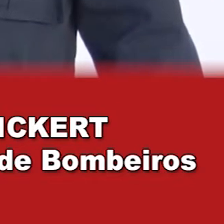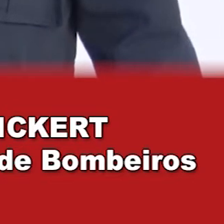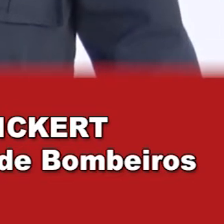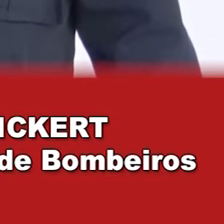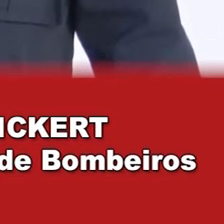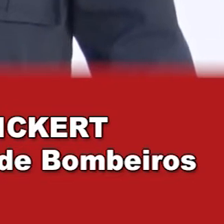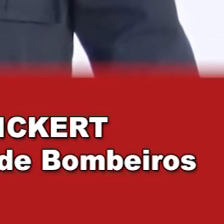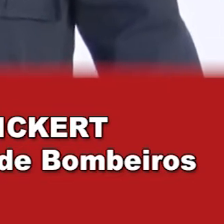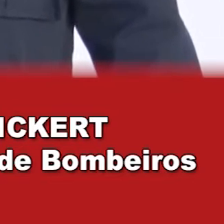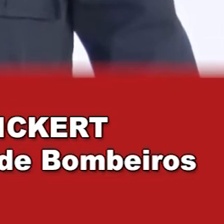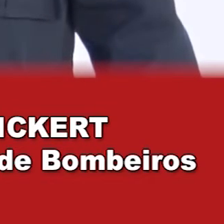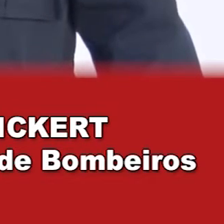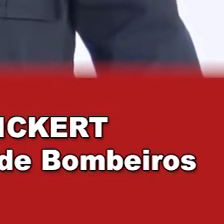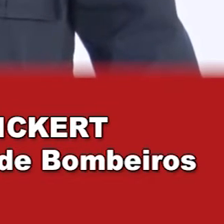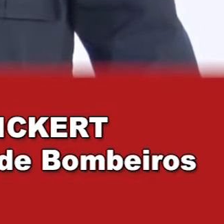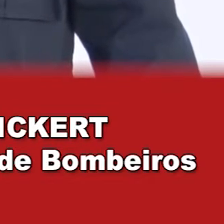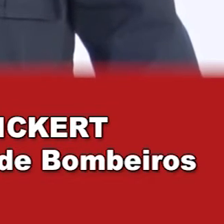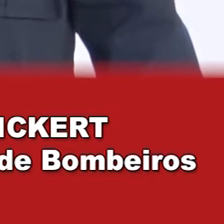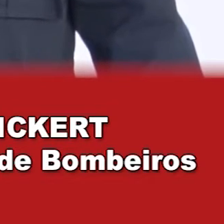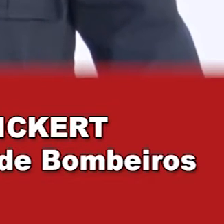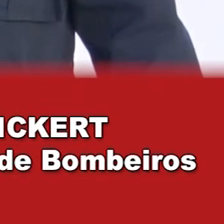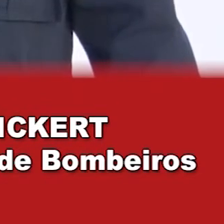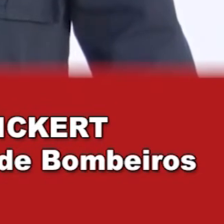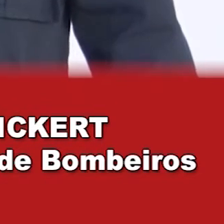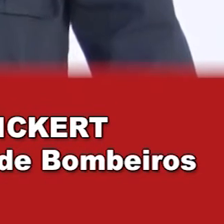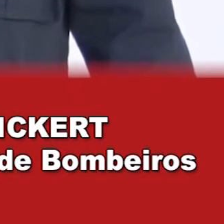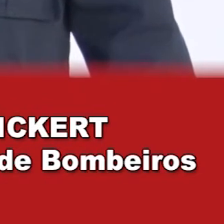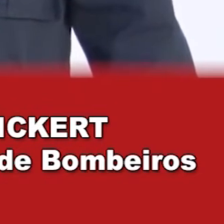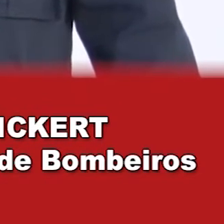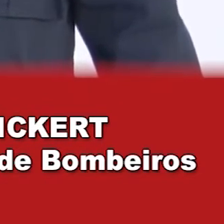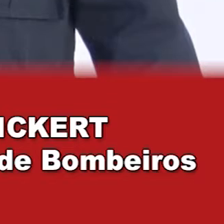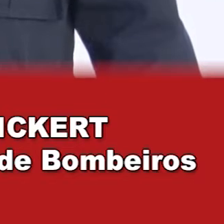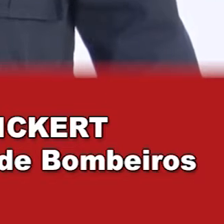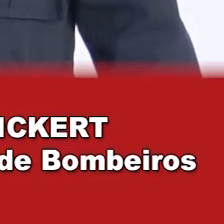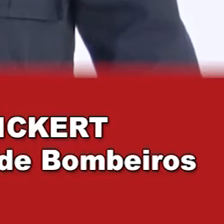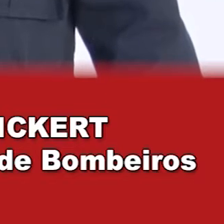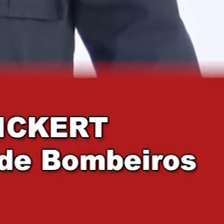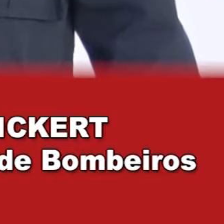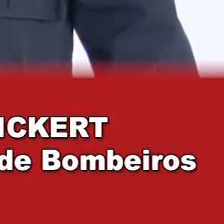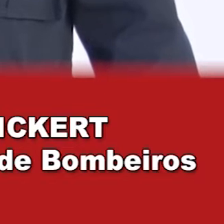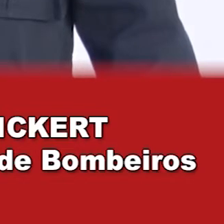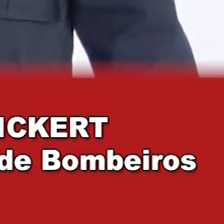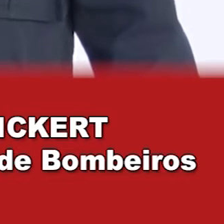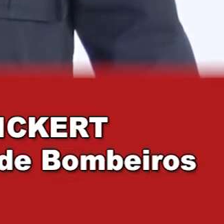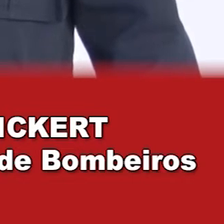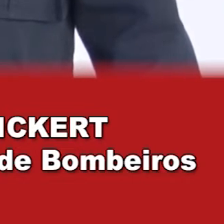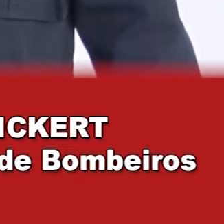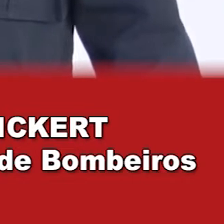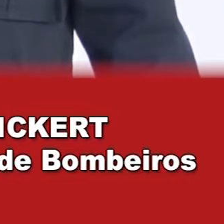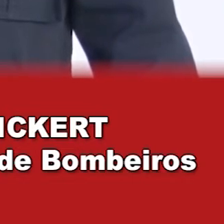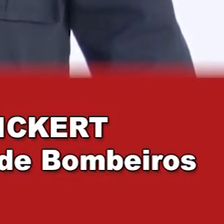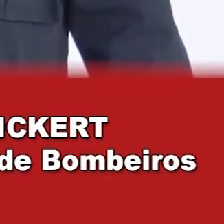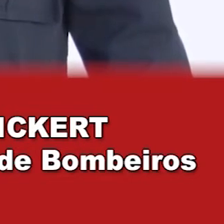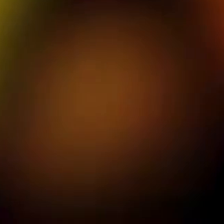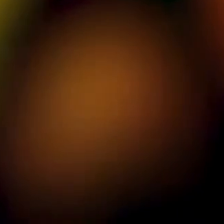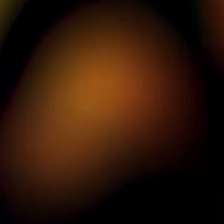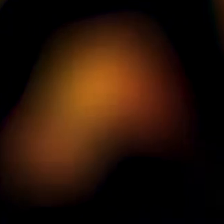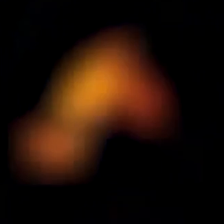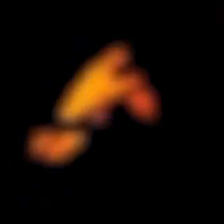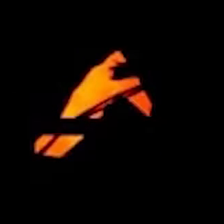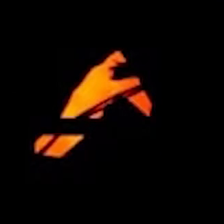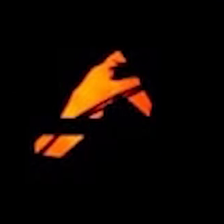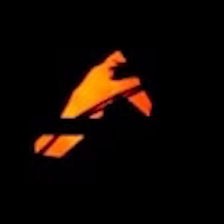o aquecimento logo após desligar da tomada e jamais dormir com ele ligado